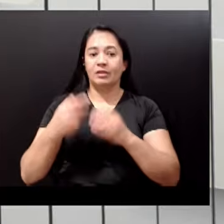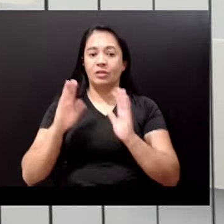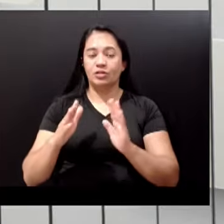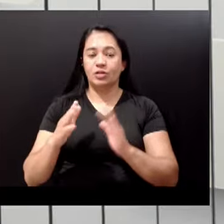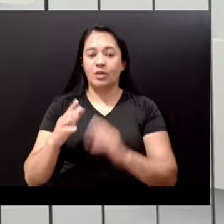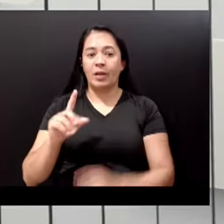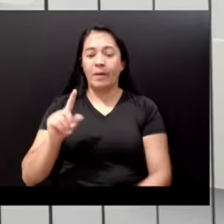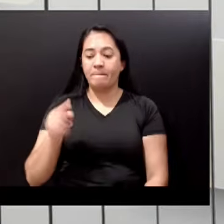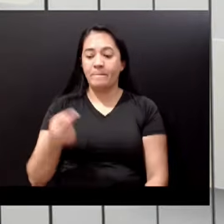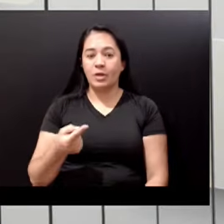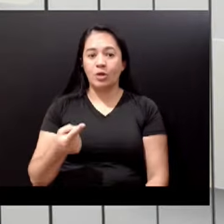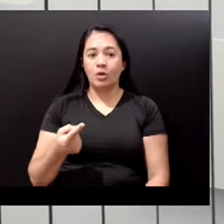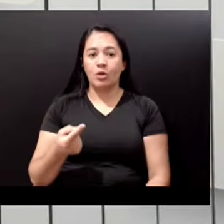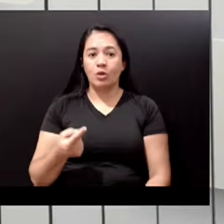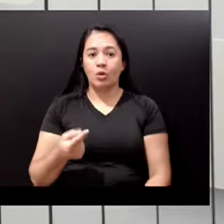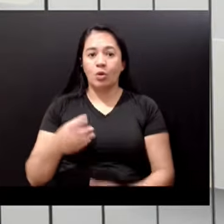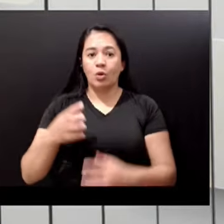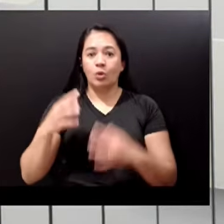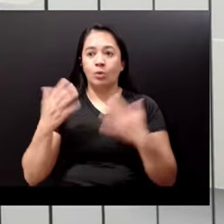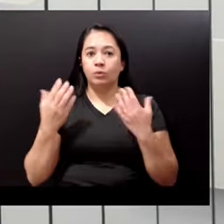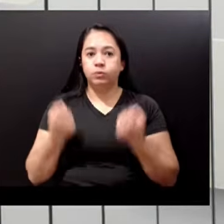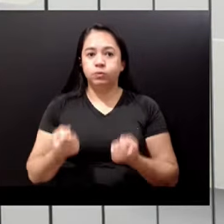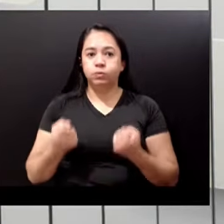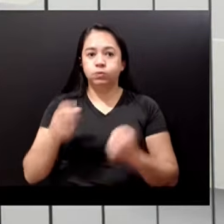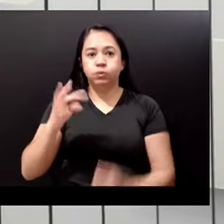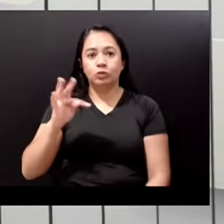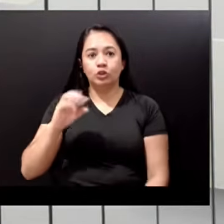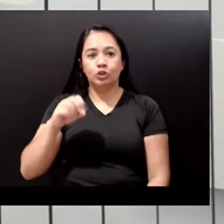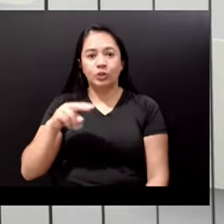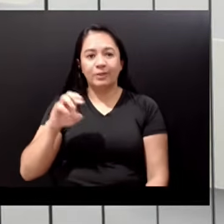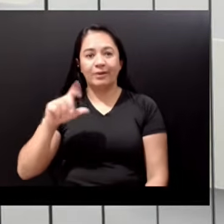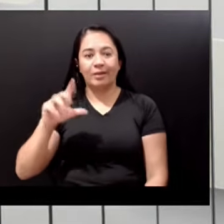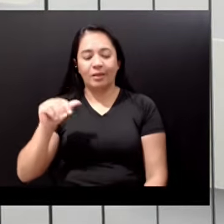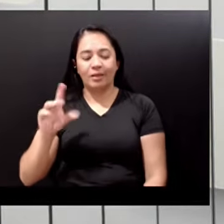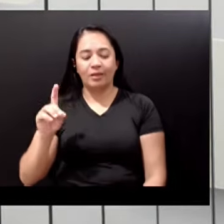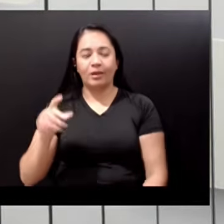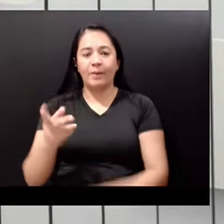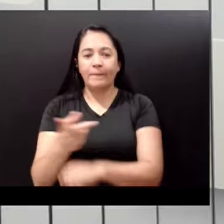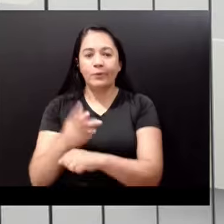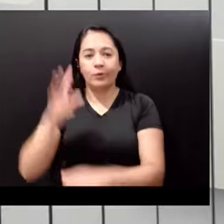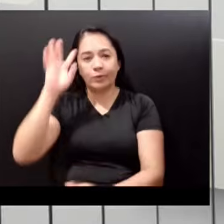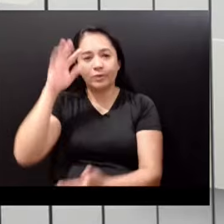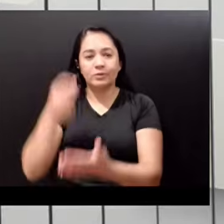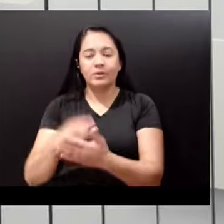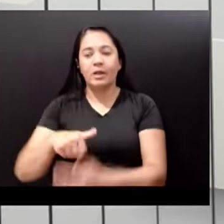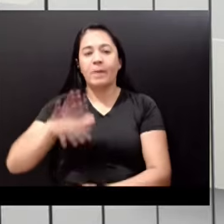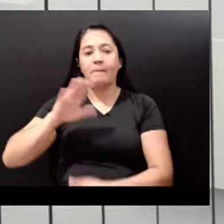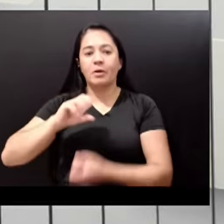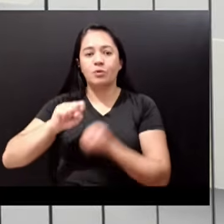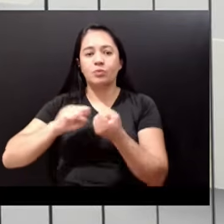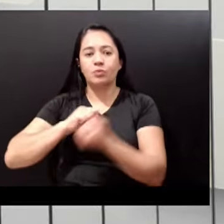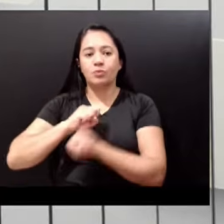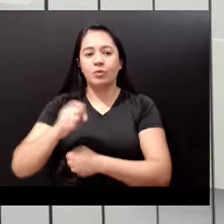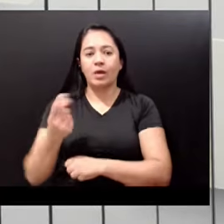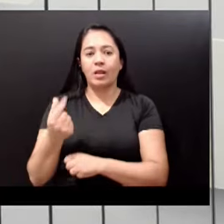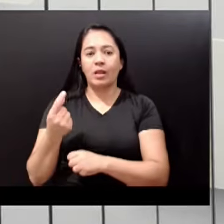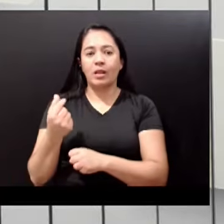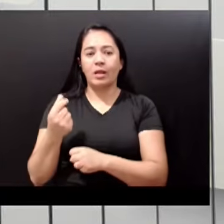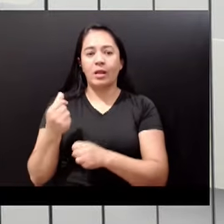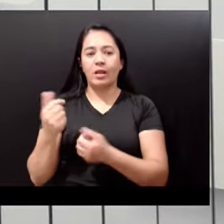toneladas de lixo por dia e busca soluções mais sustentáveis e econômicas para o